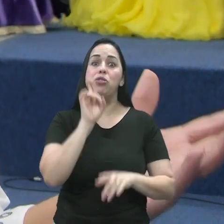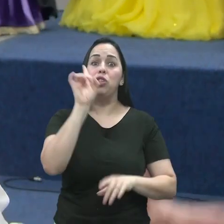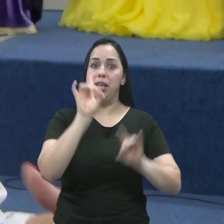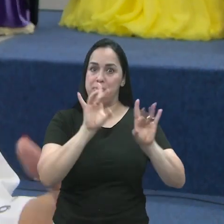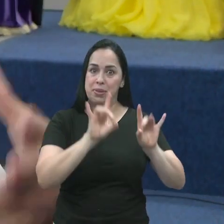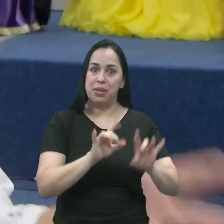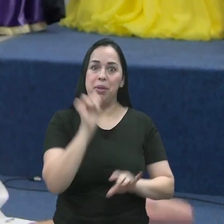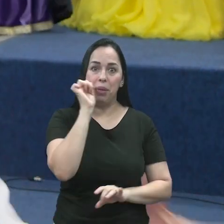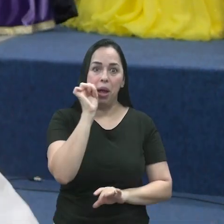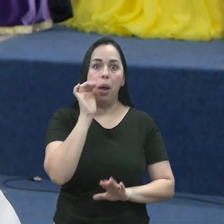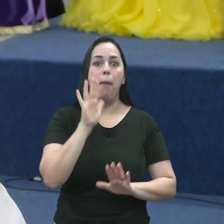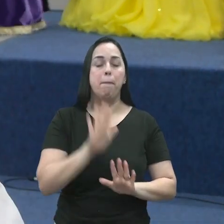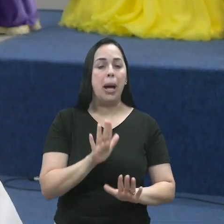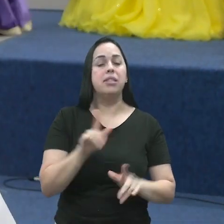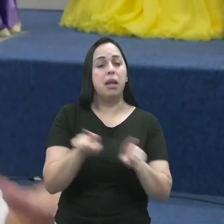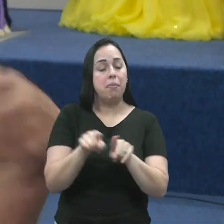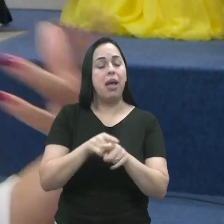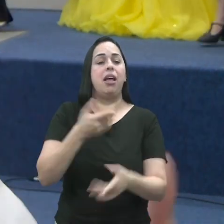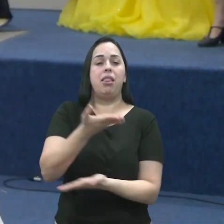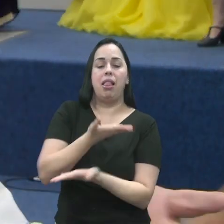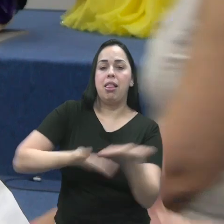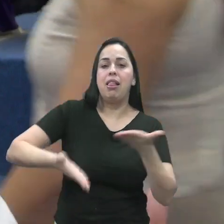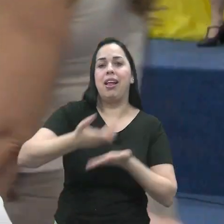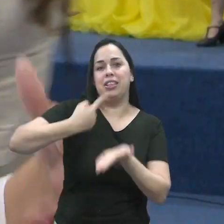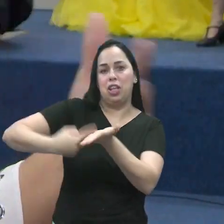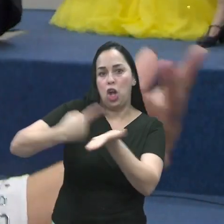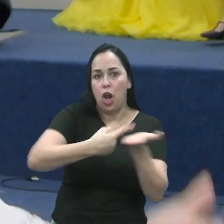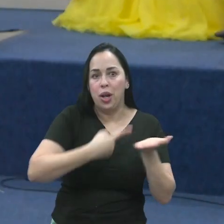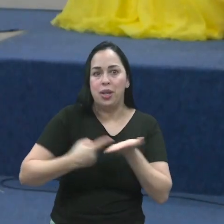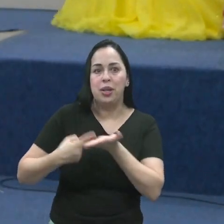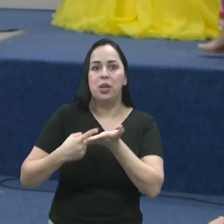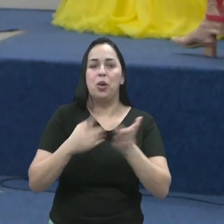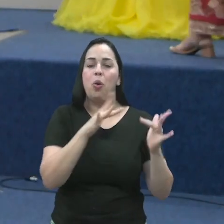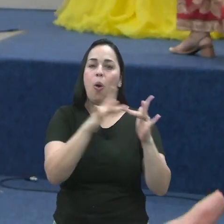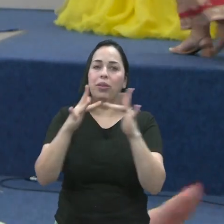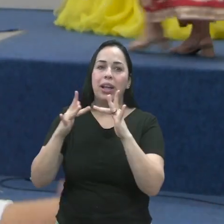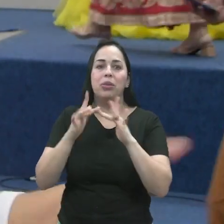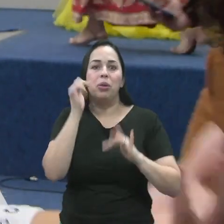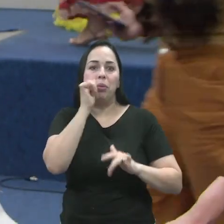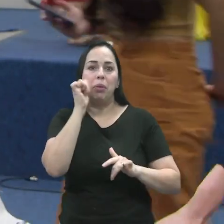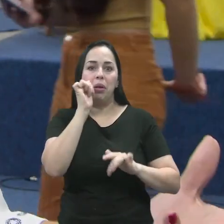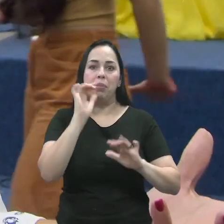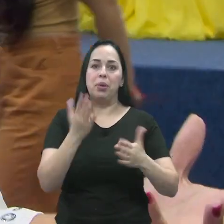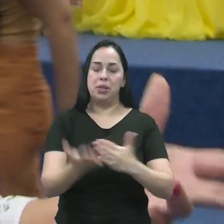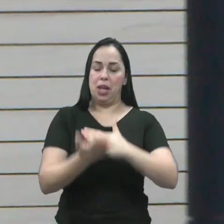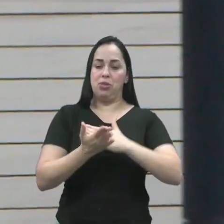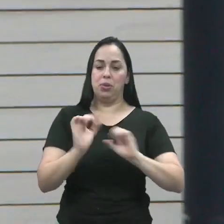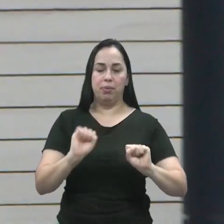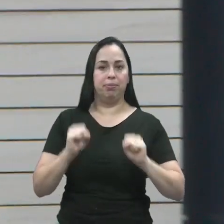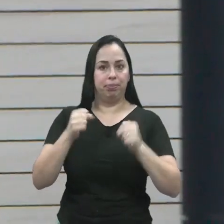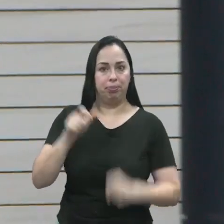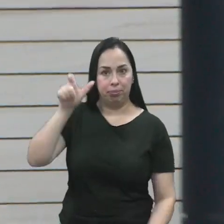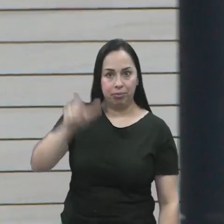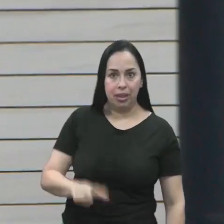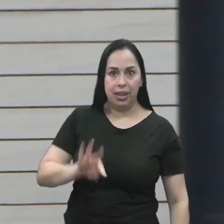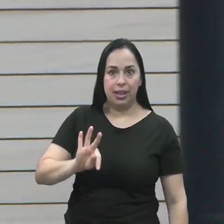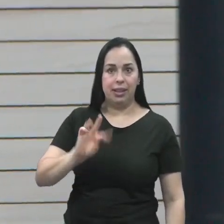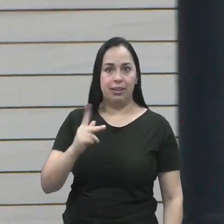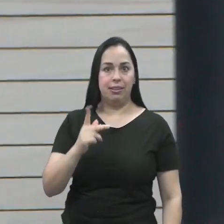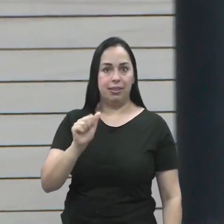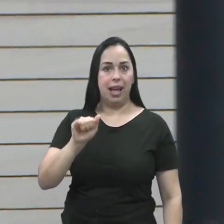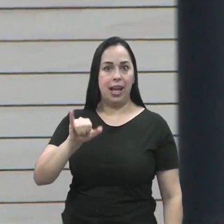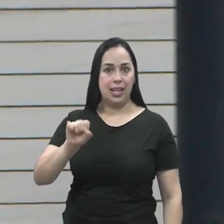Dia da Mulher, também rola muito network, muita conexão, a gente se conecta com outras mulheres e assim vai se fortalecendo. A Thaís é